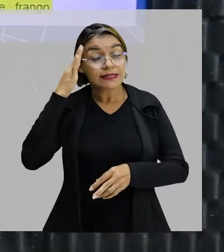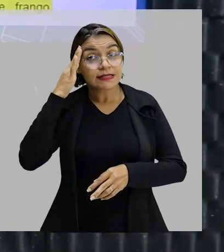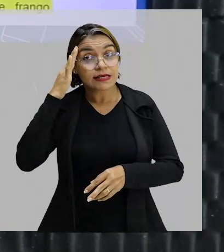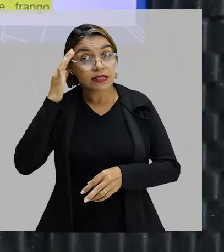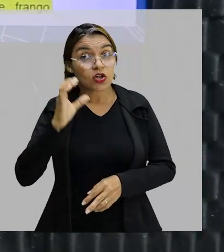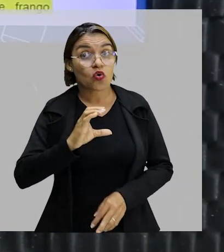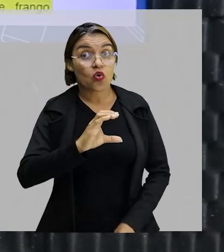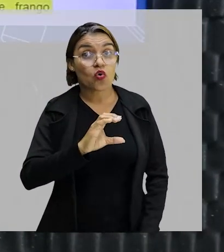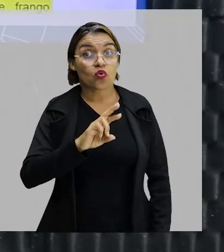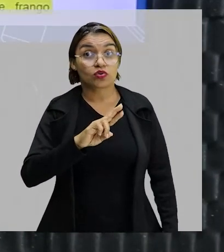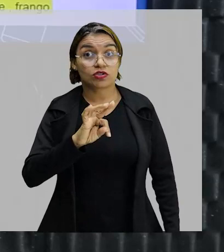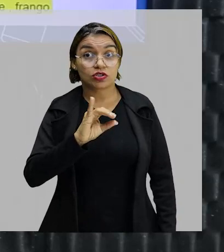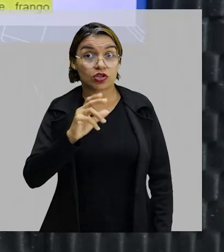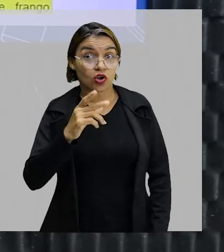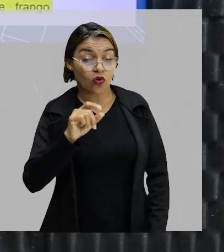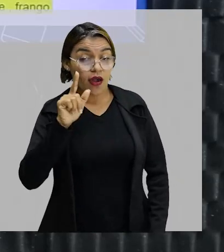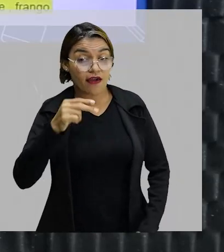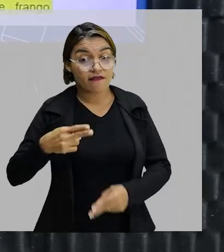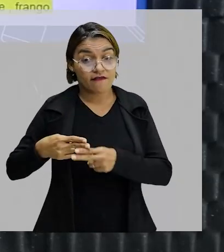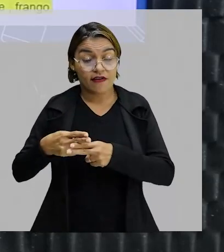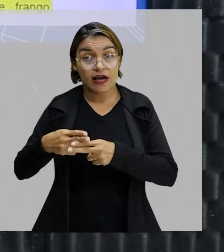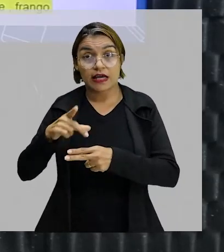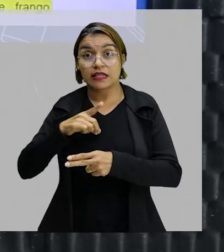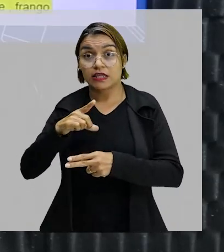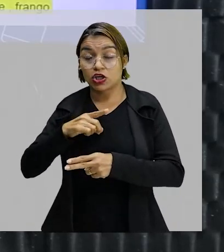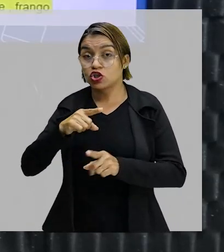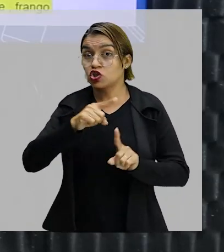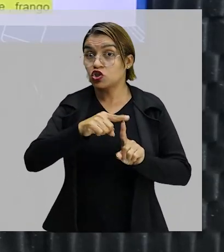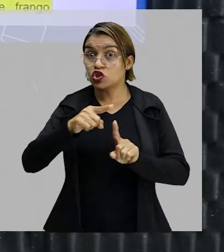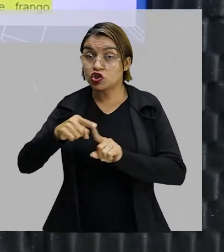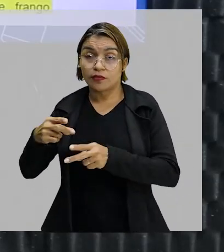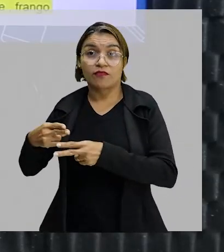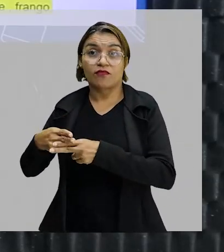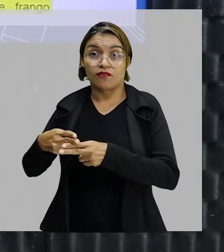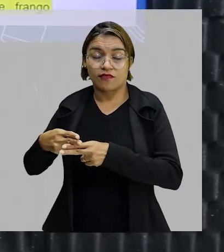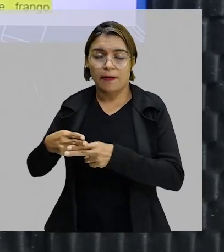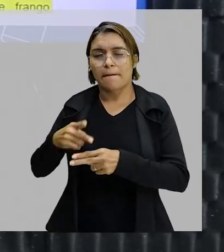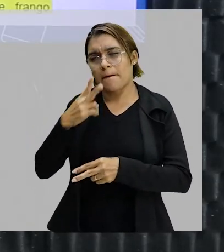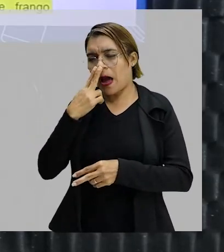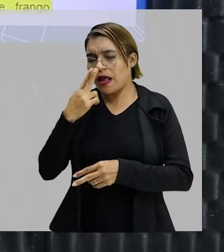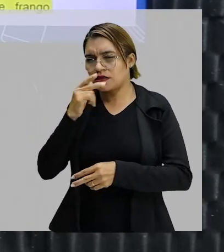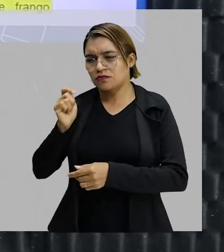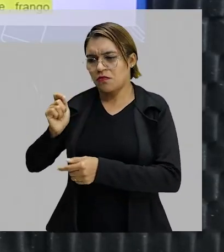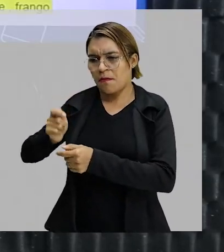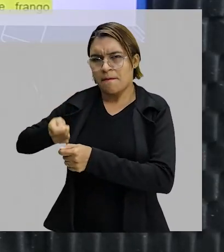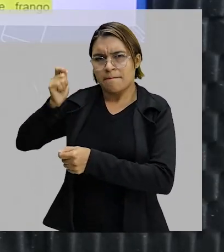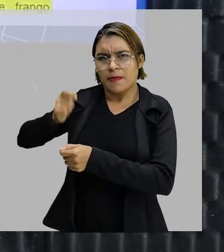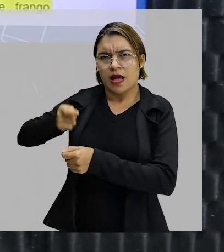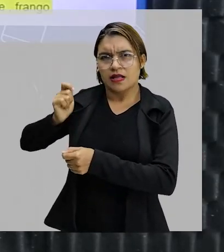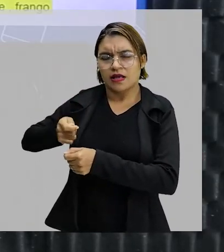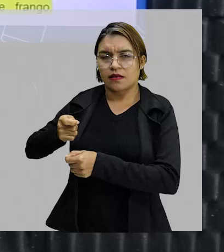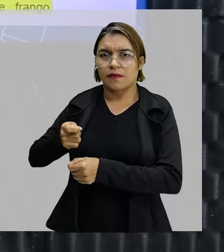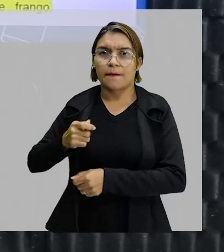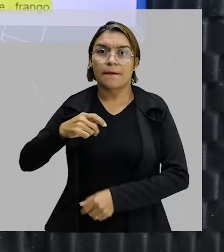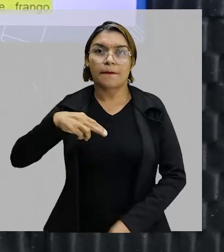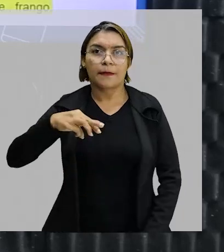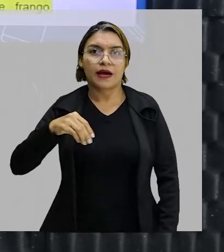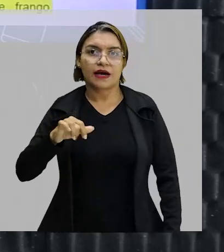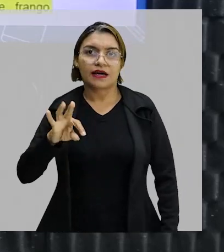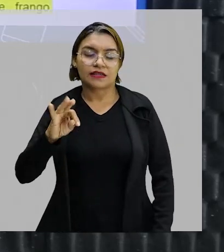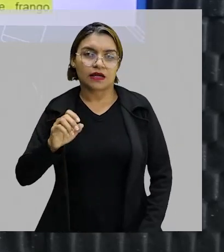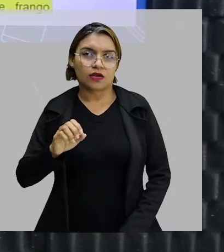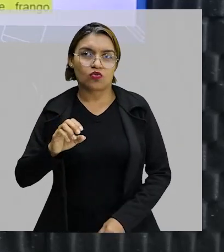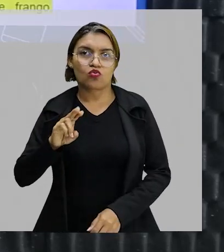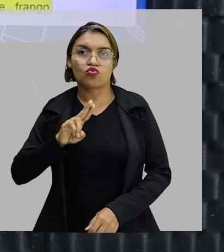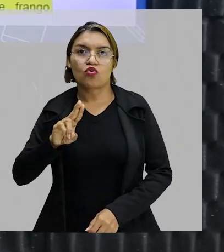sua tradução, tem um estilo de faca, tá? Que parece um martelo chatinho, que chama cutelo,